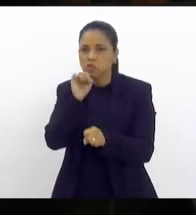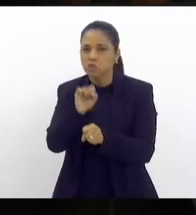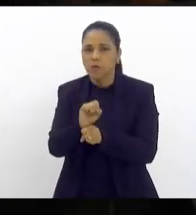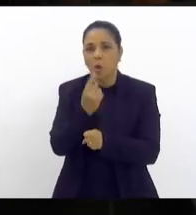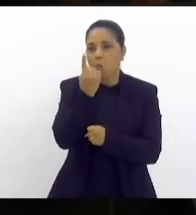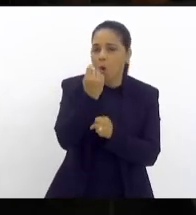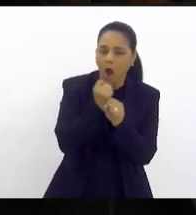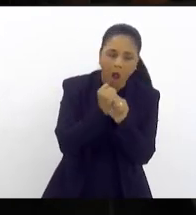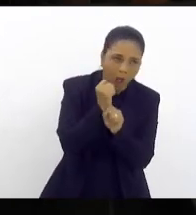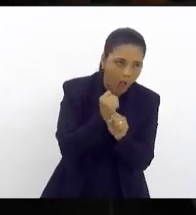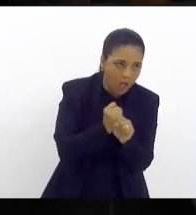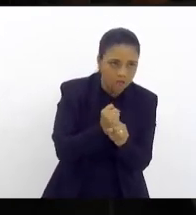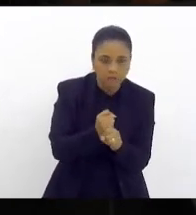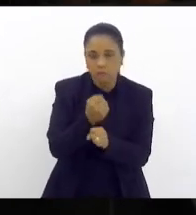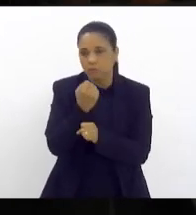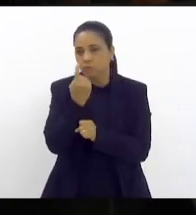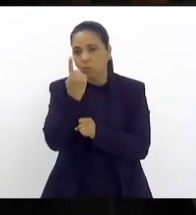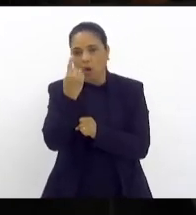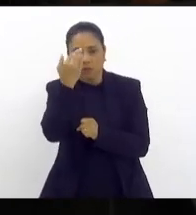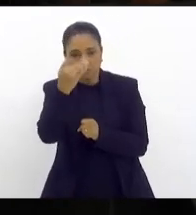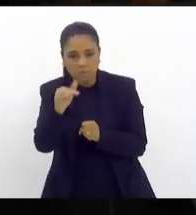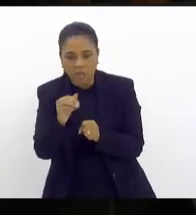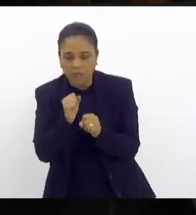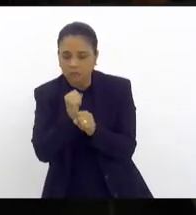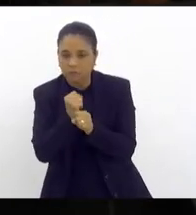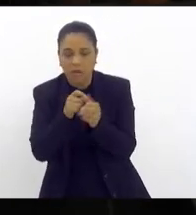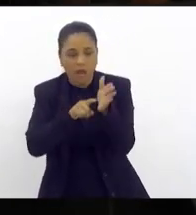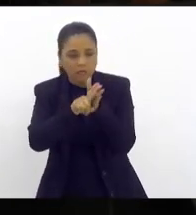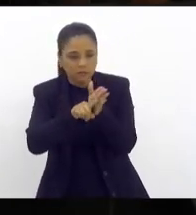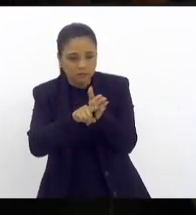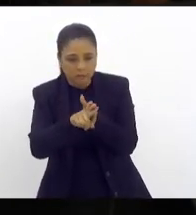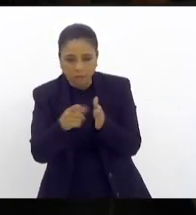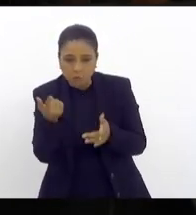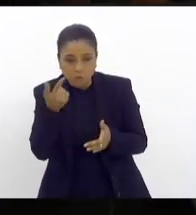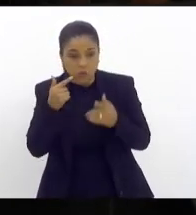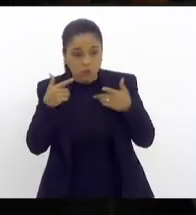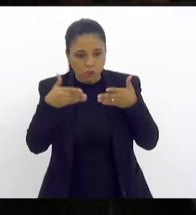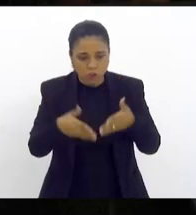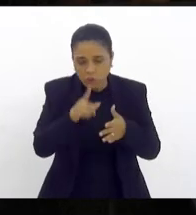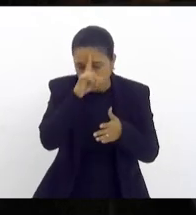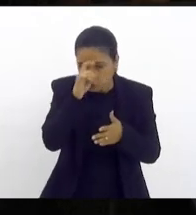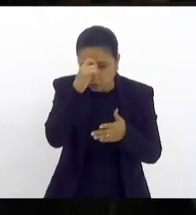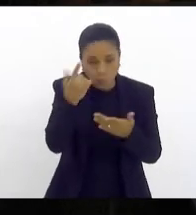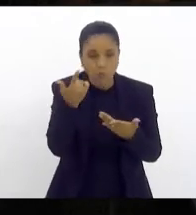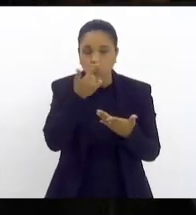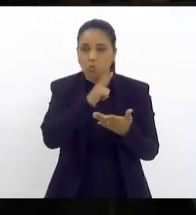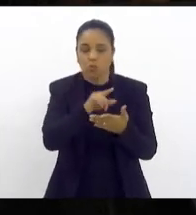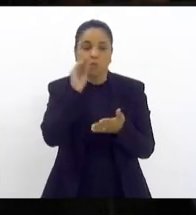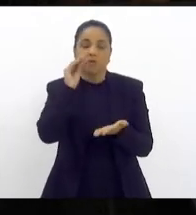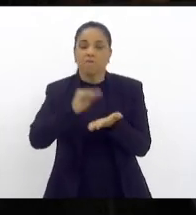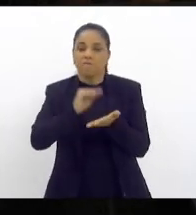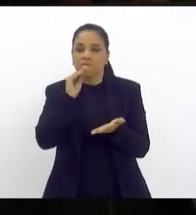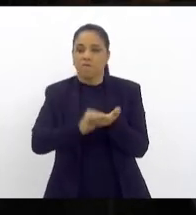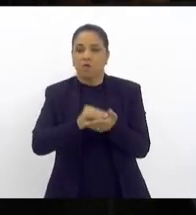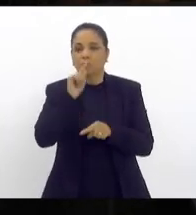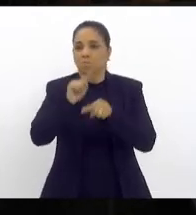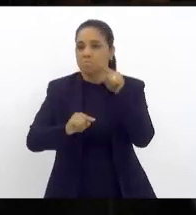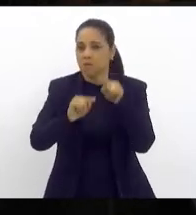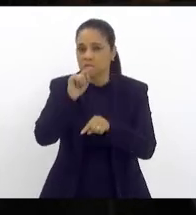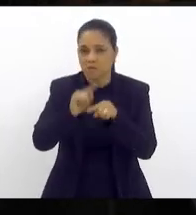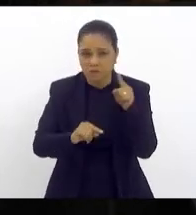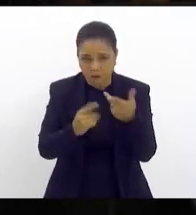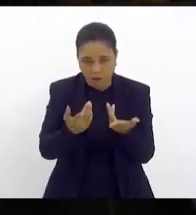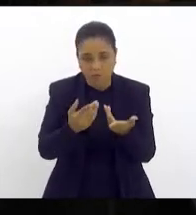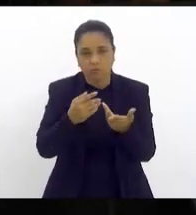marcar um exame e no dia que ela chega para fazer o exame no Hospital ela não consegue realizar esse procedimento porque tá faltando um contraste